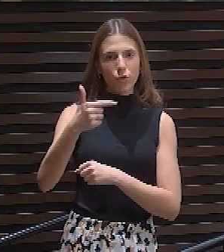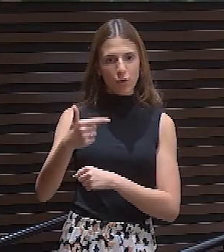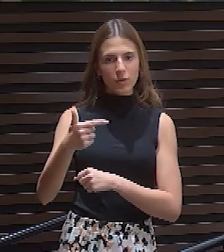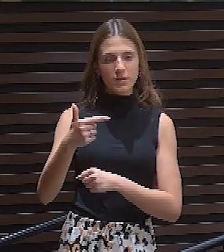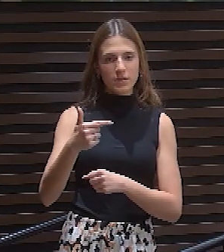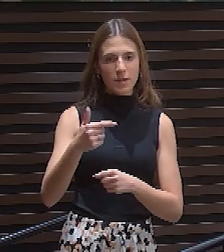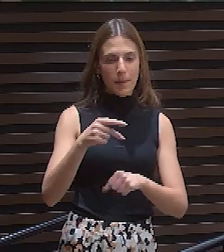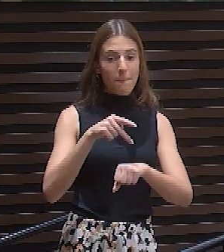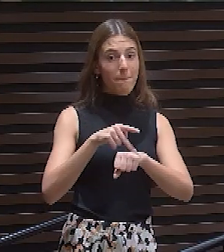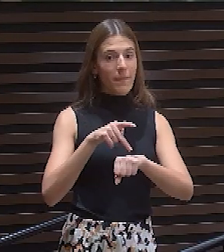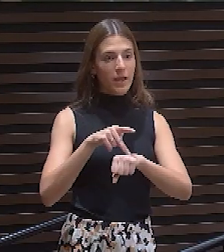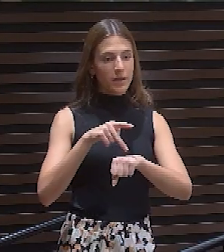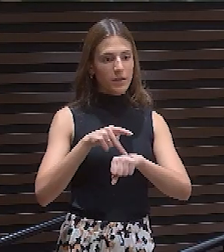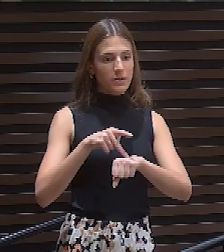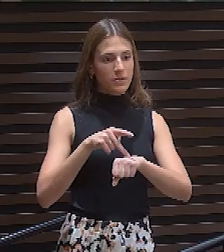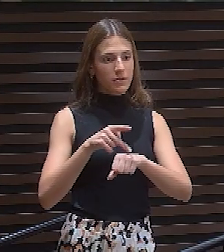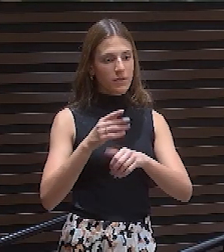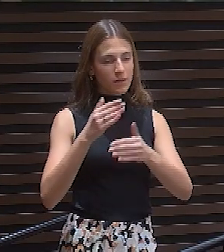e levai-as